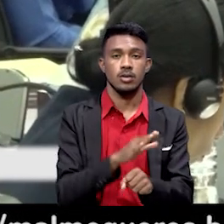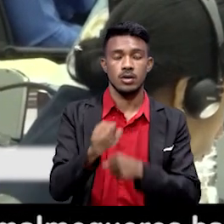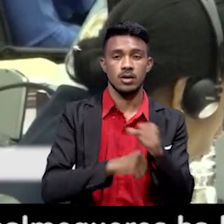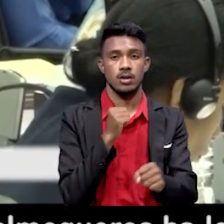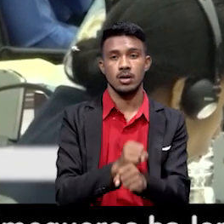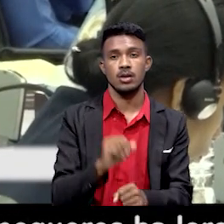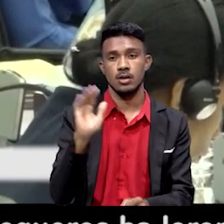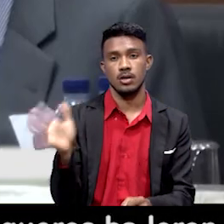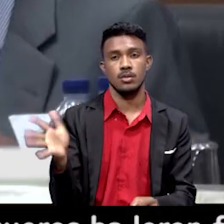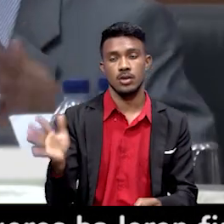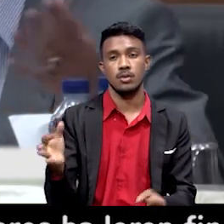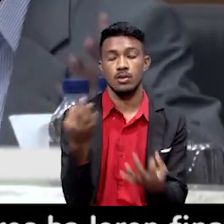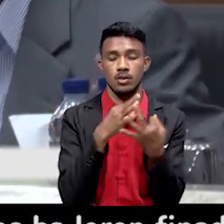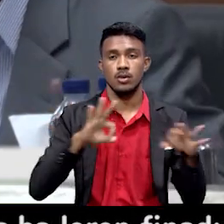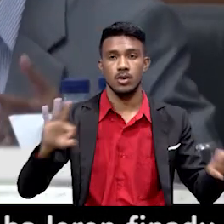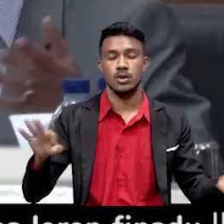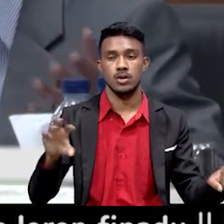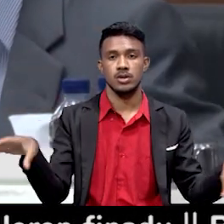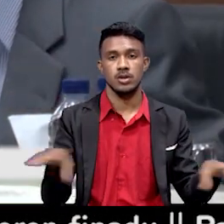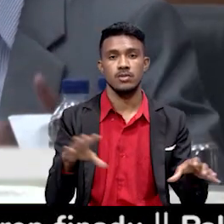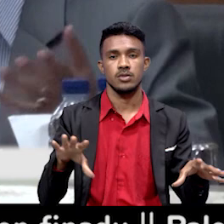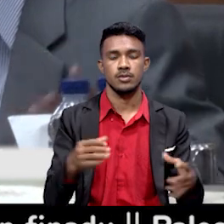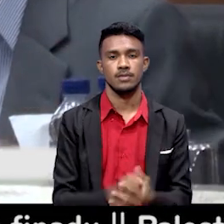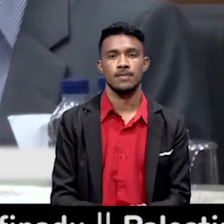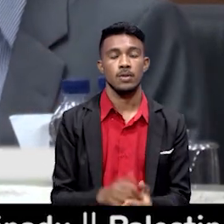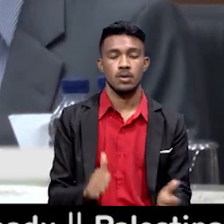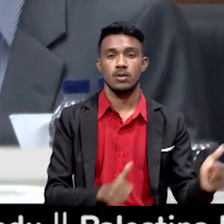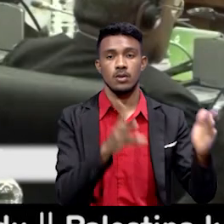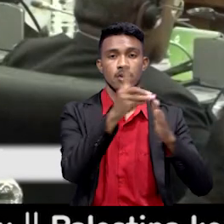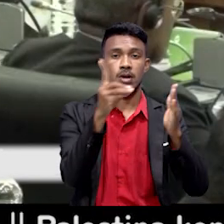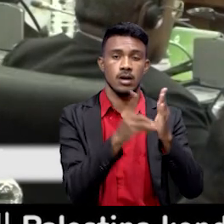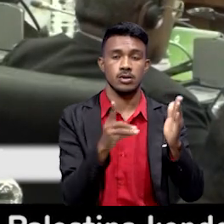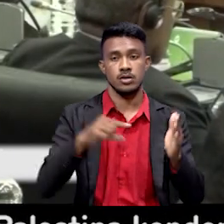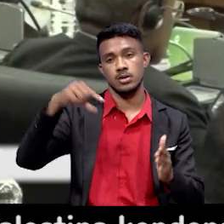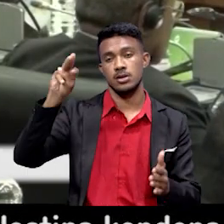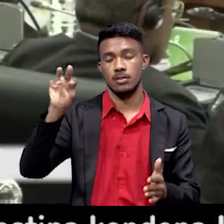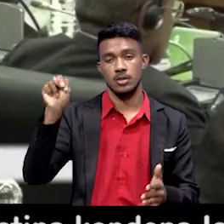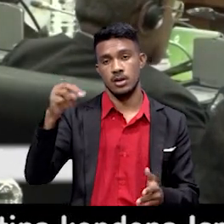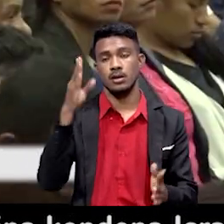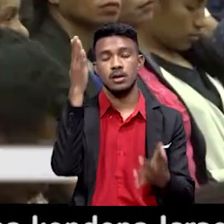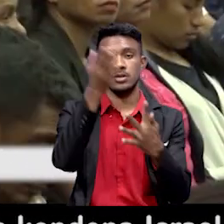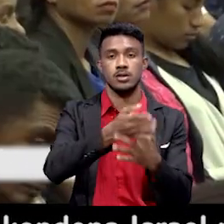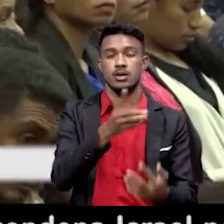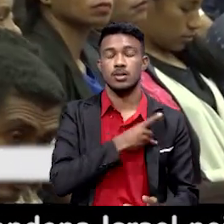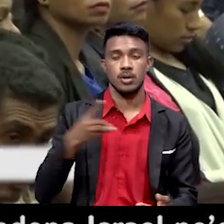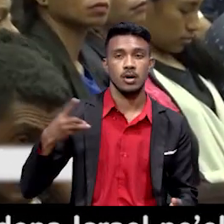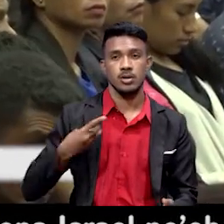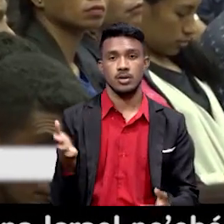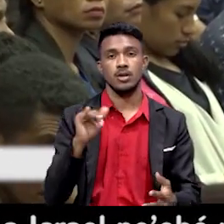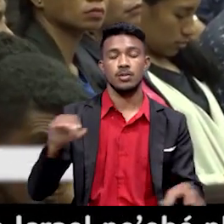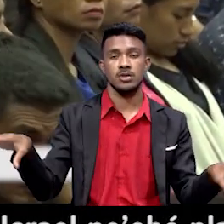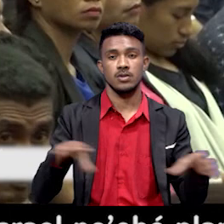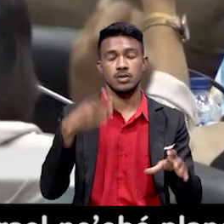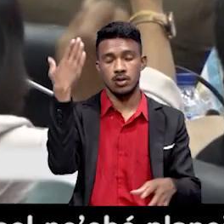nulo no remata ona sira ne mandato. Tirdados nebe ZMN Acesa, deputado nebe halauknar ia Parlamento